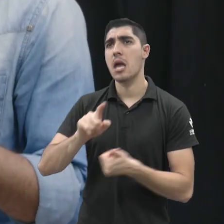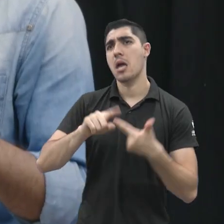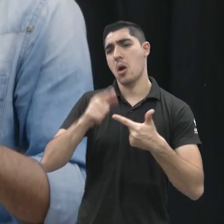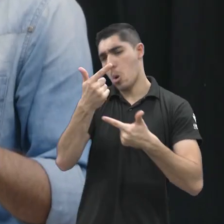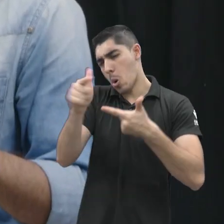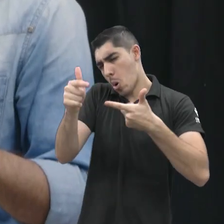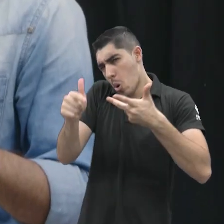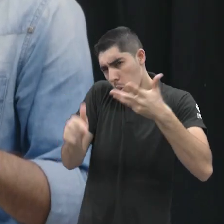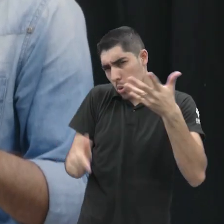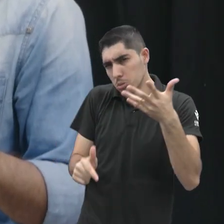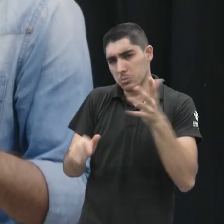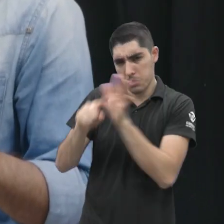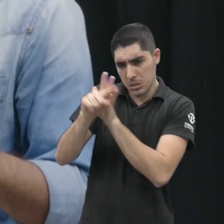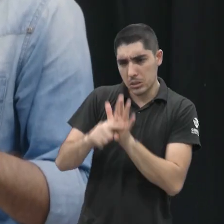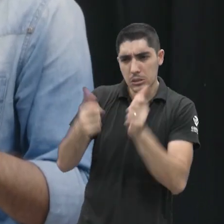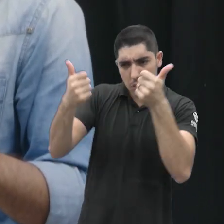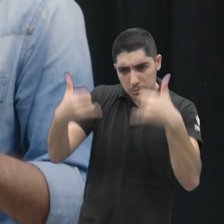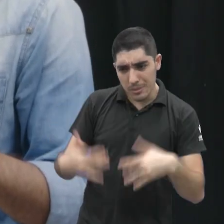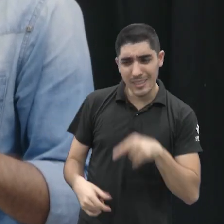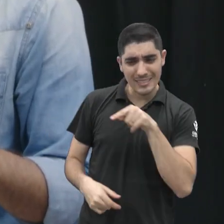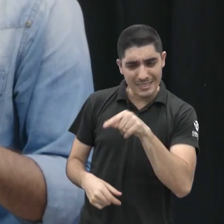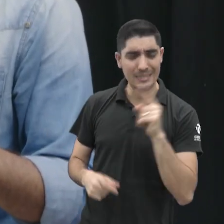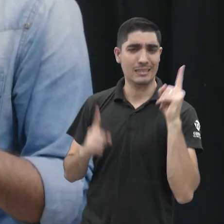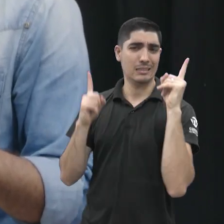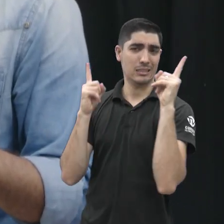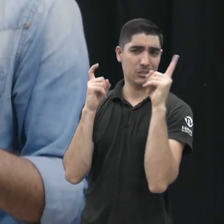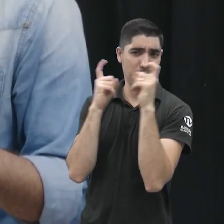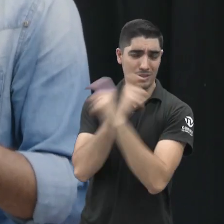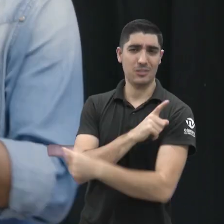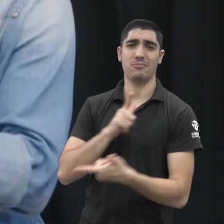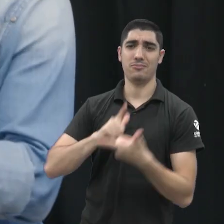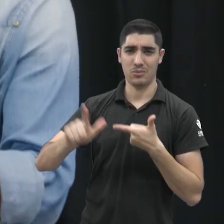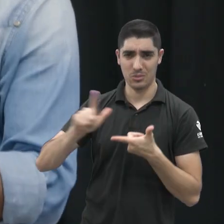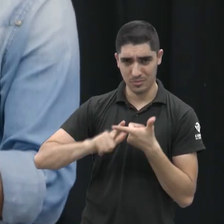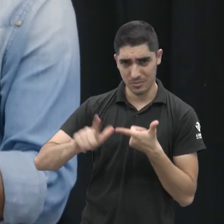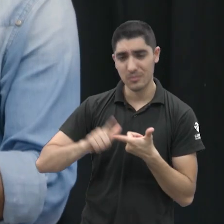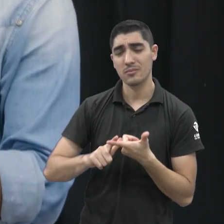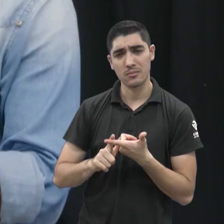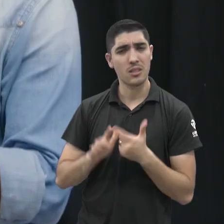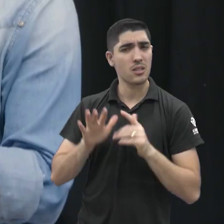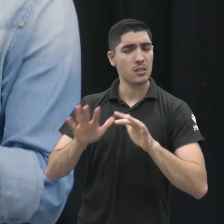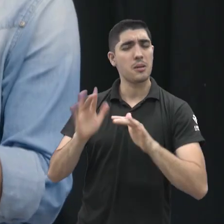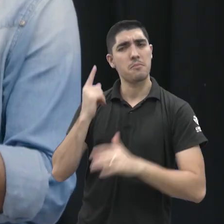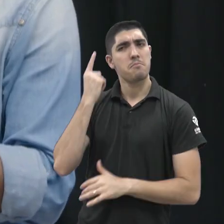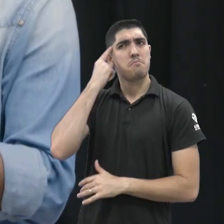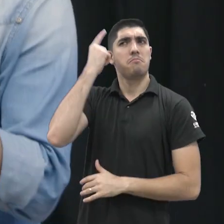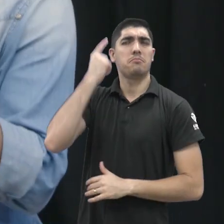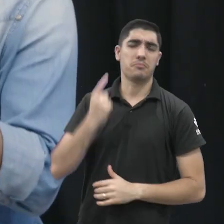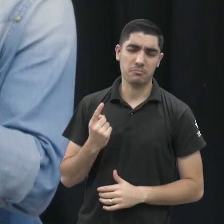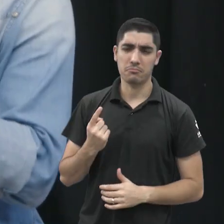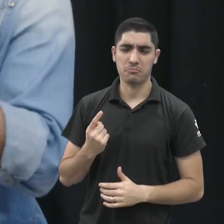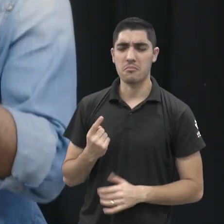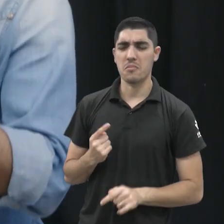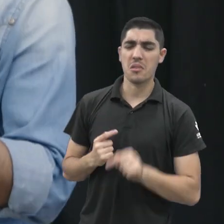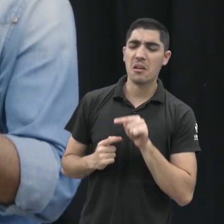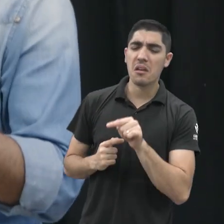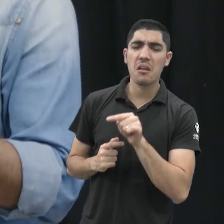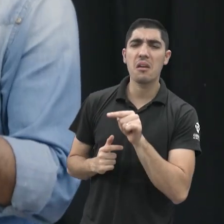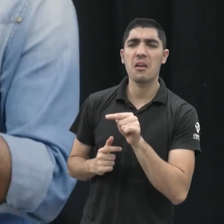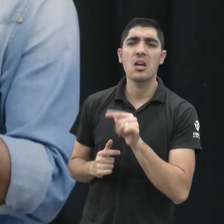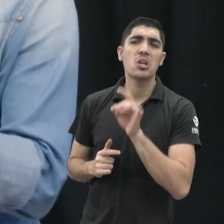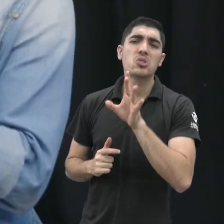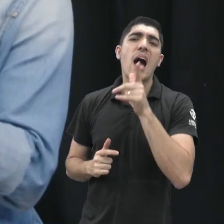a complexidade do saneamento, né? E parece que é algo que é só água